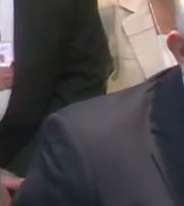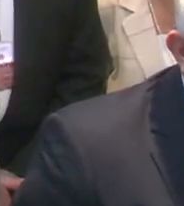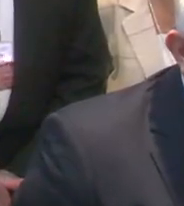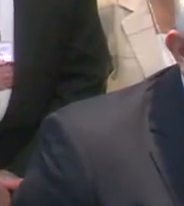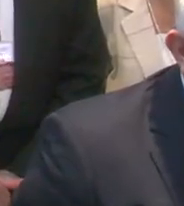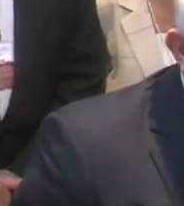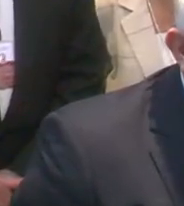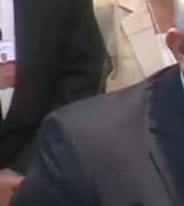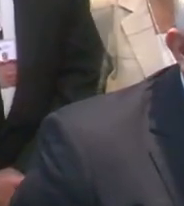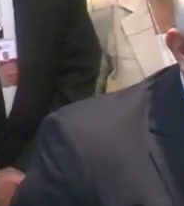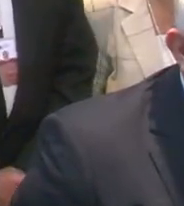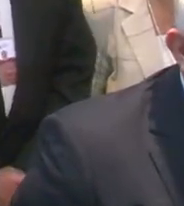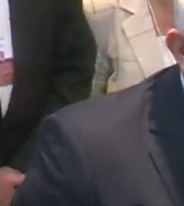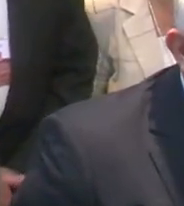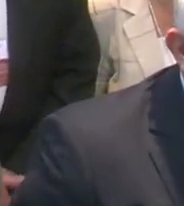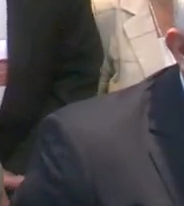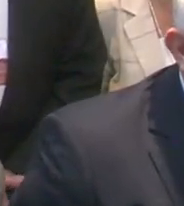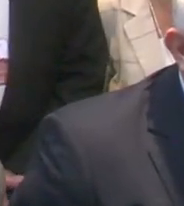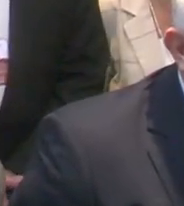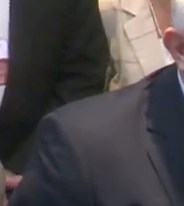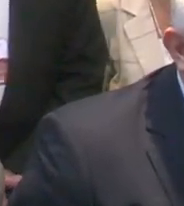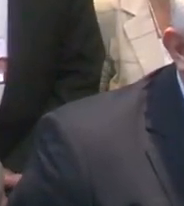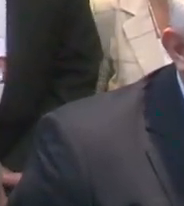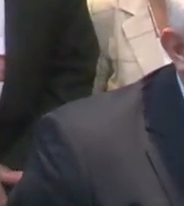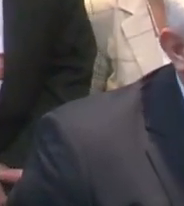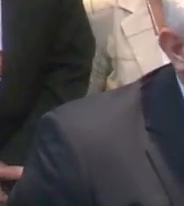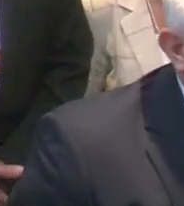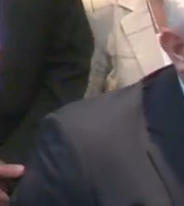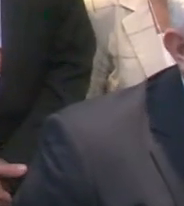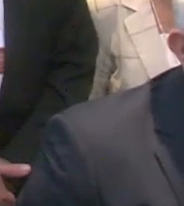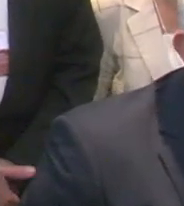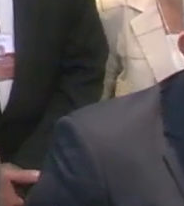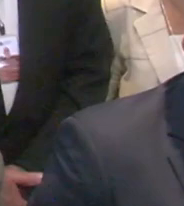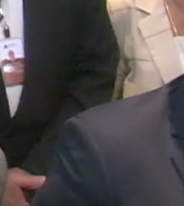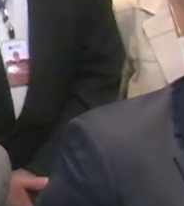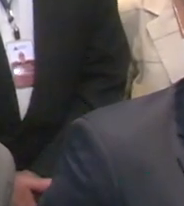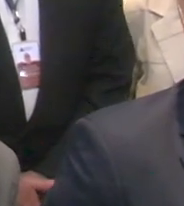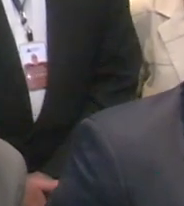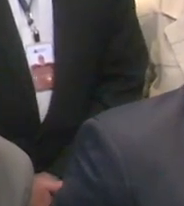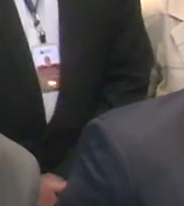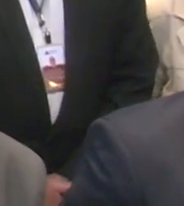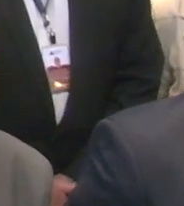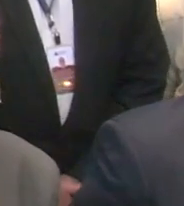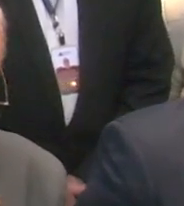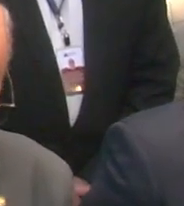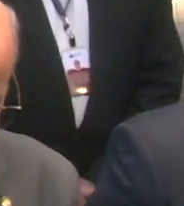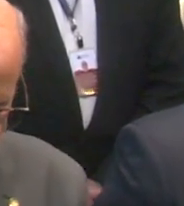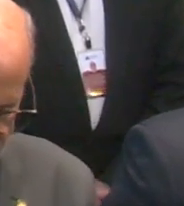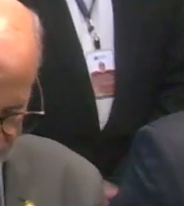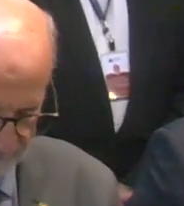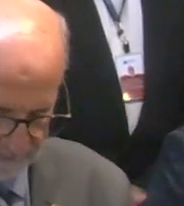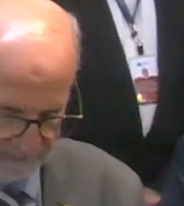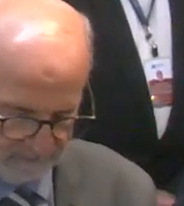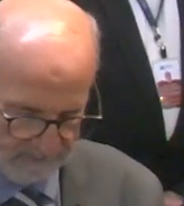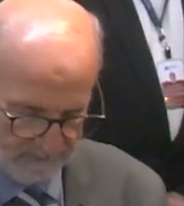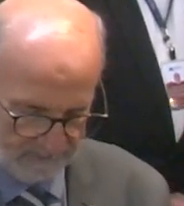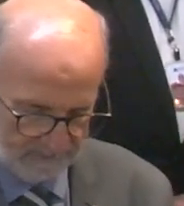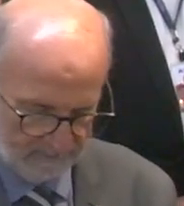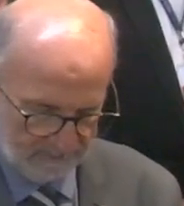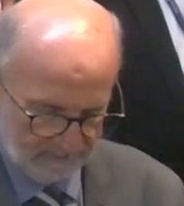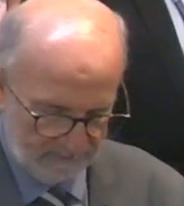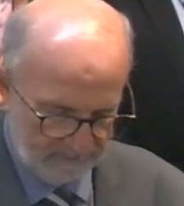entre outras mil é do Brasil o pátria amada dos filhos desses ses M Gentil pátria